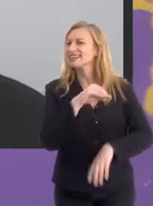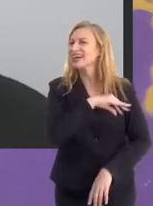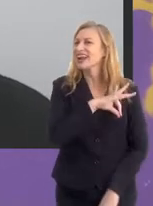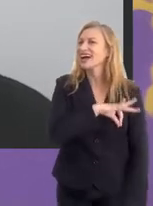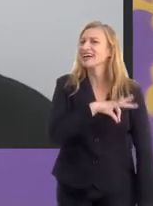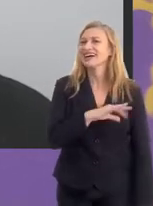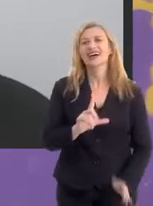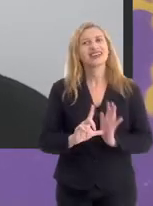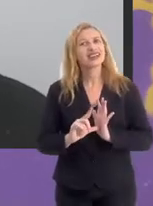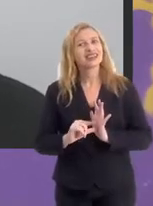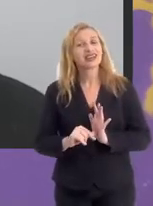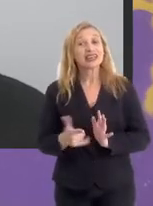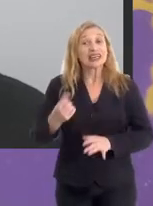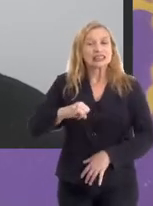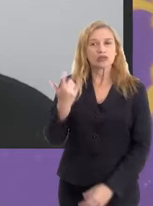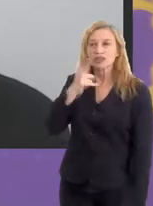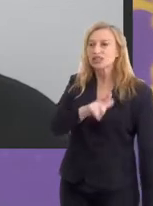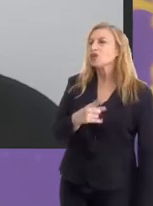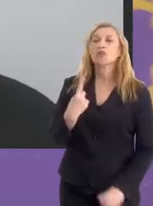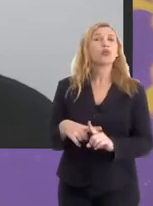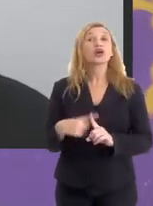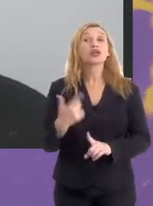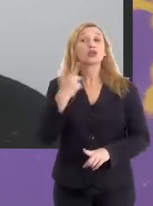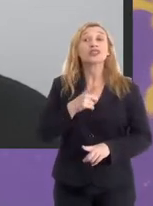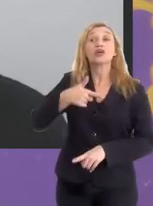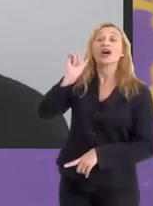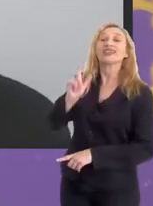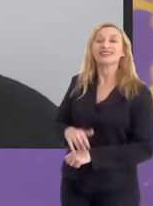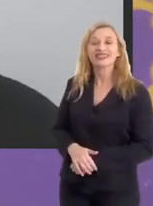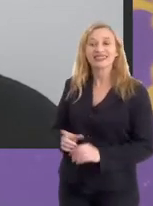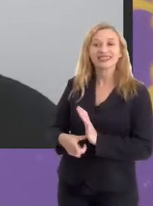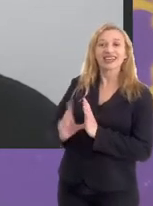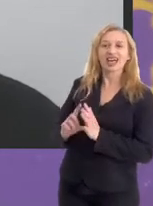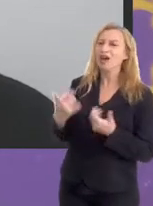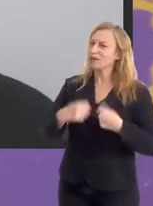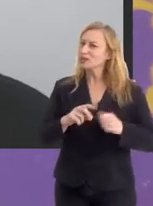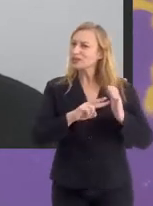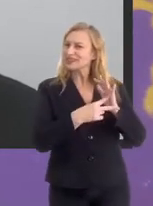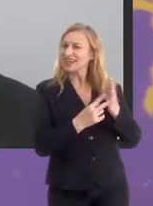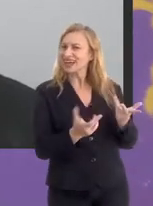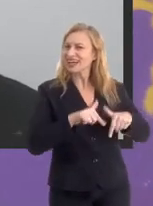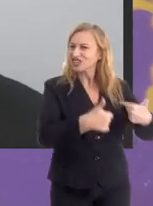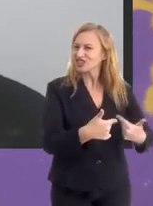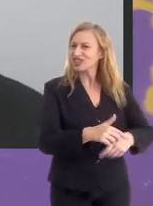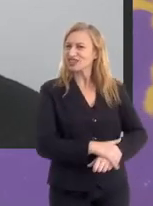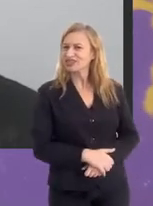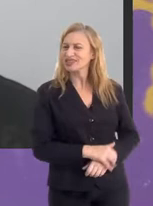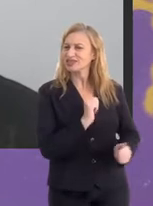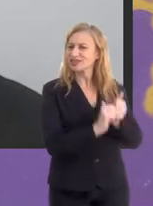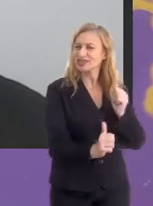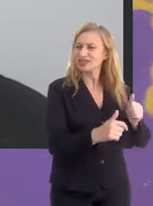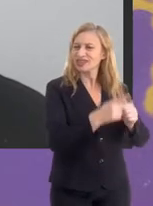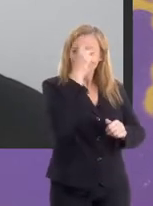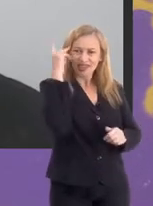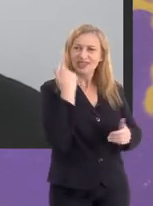de salários atrasados sem conseguir o isso porque que ele não conseguiu anteriormente precisou né